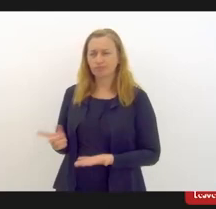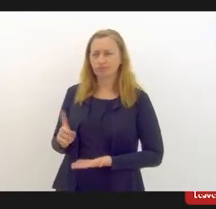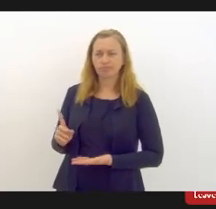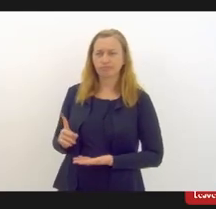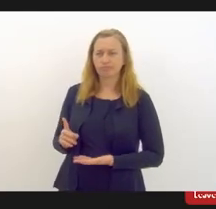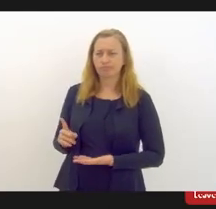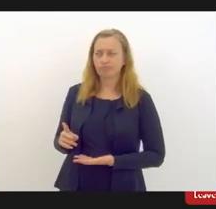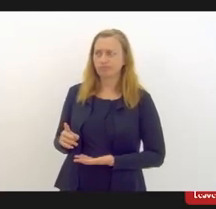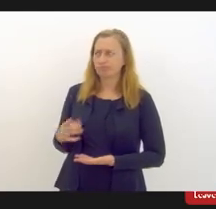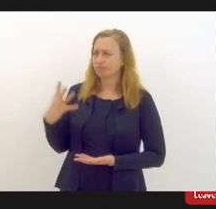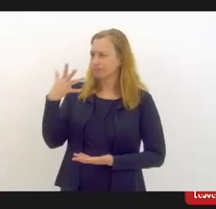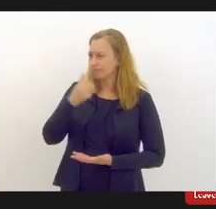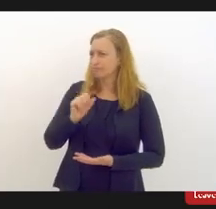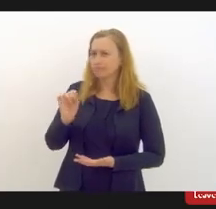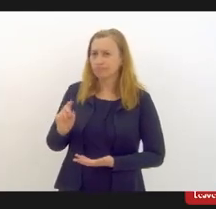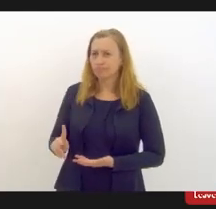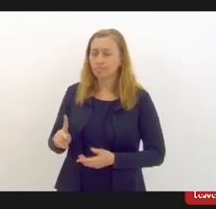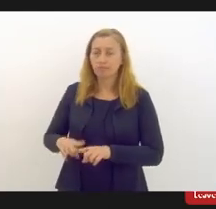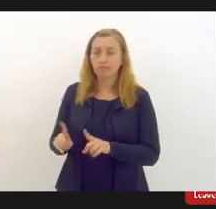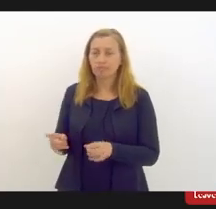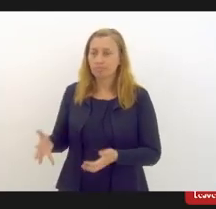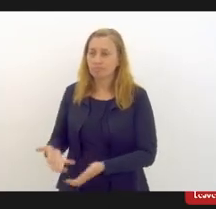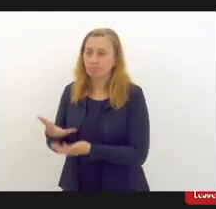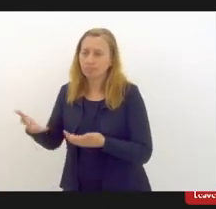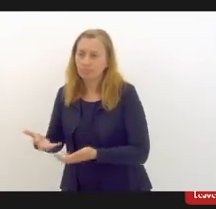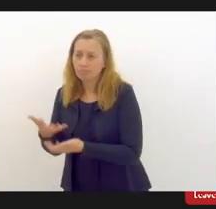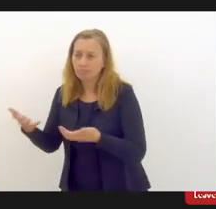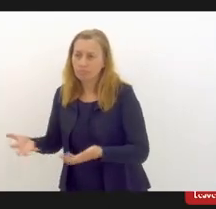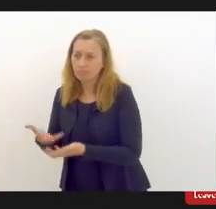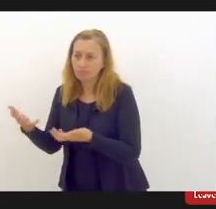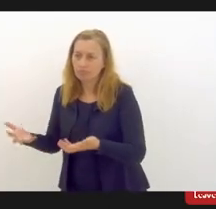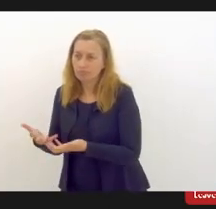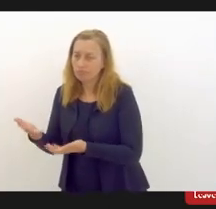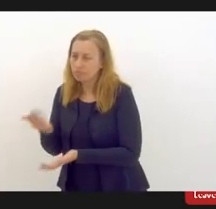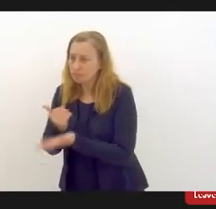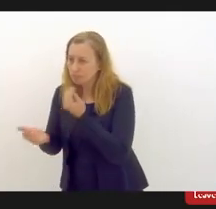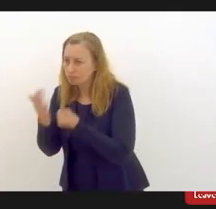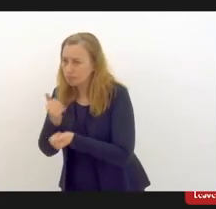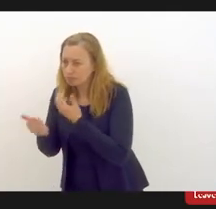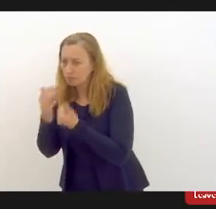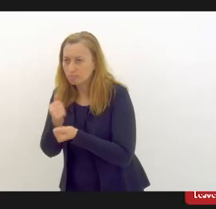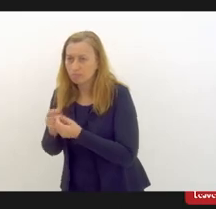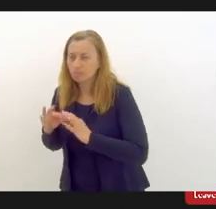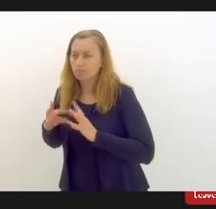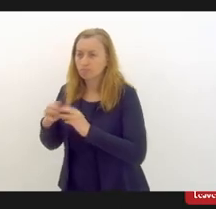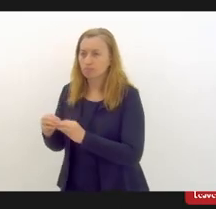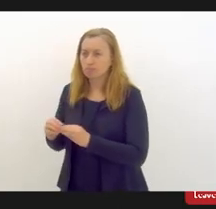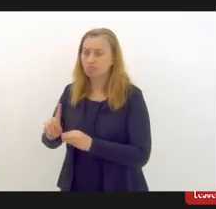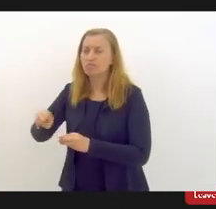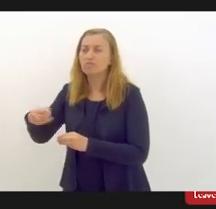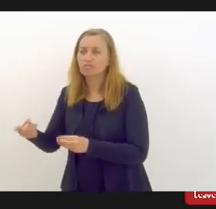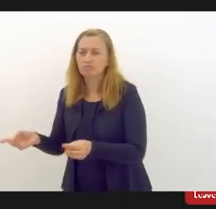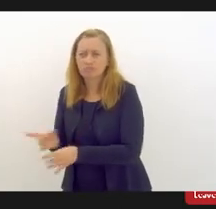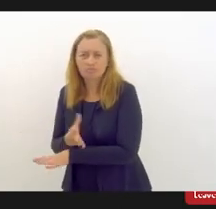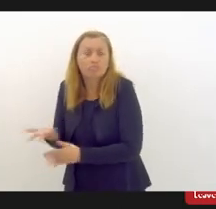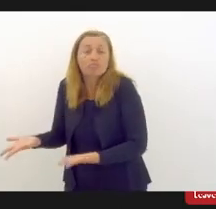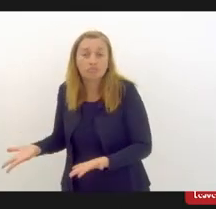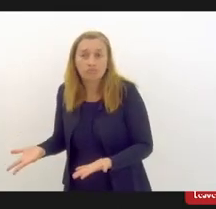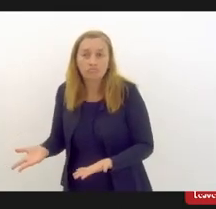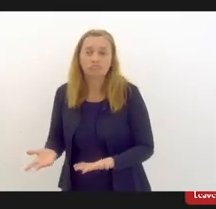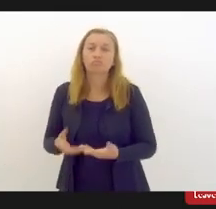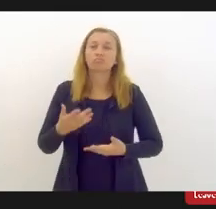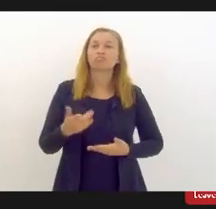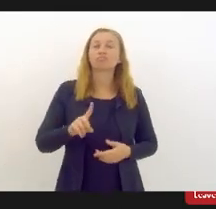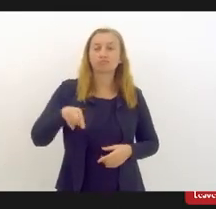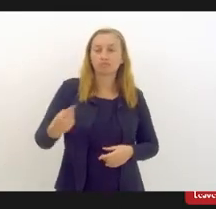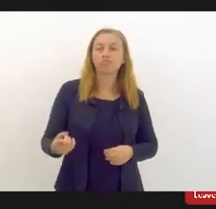o alface vai dar uma vez e depois até dar de novo. Então, como é que isso está sendo tratado, né? A outra questão que